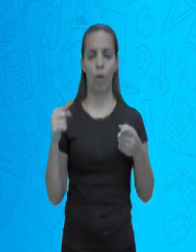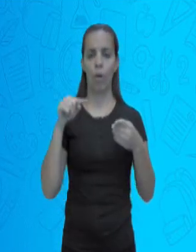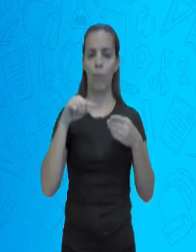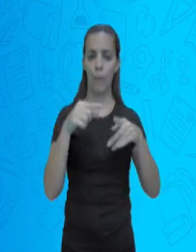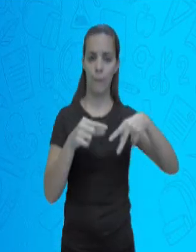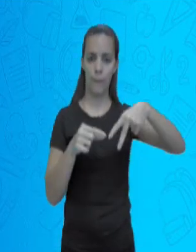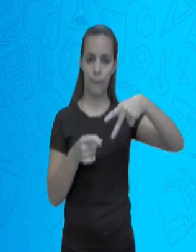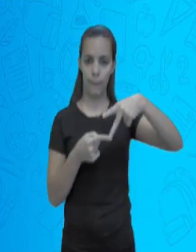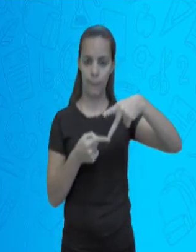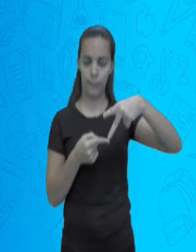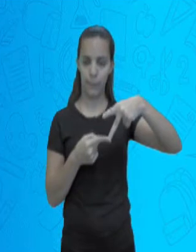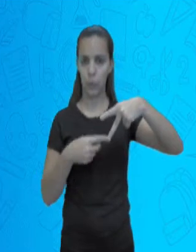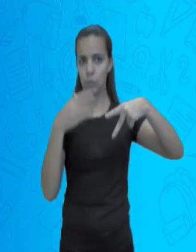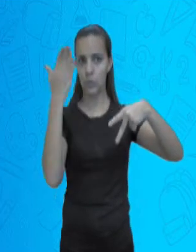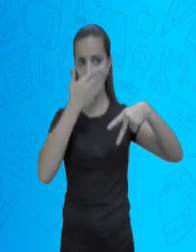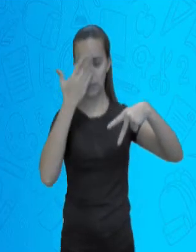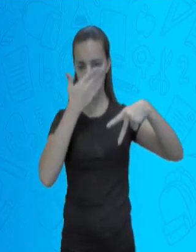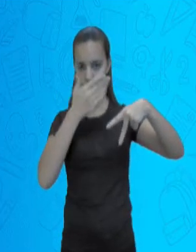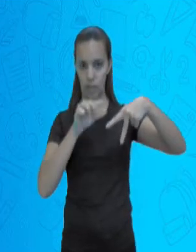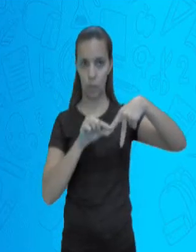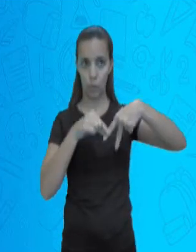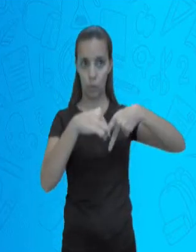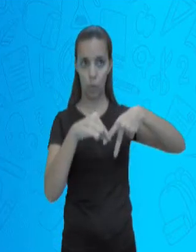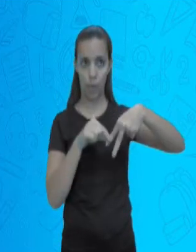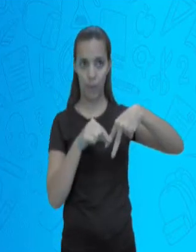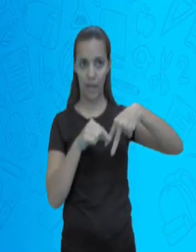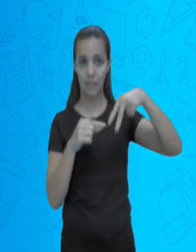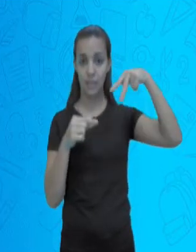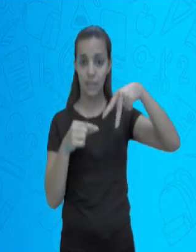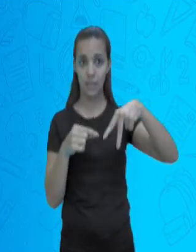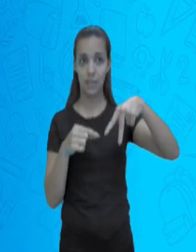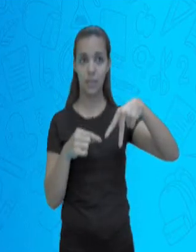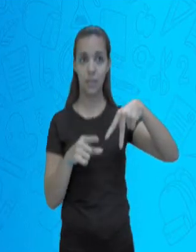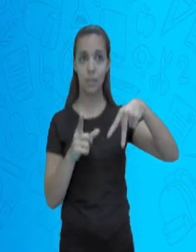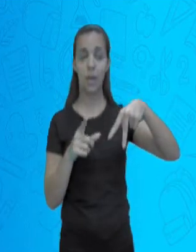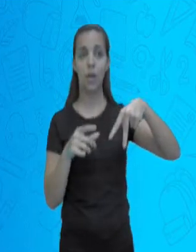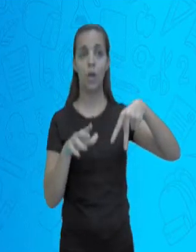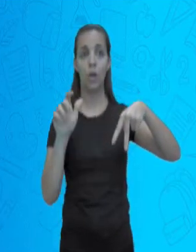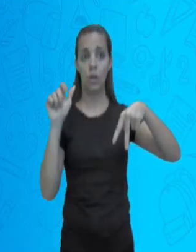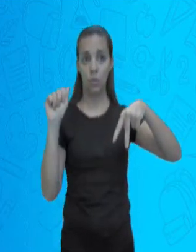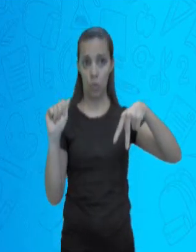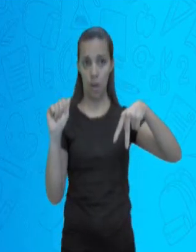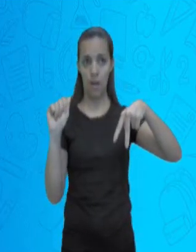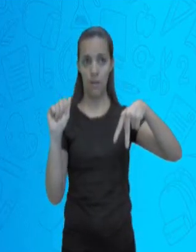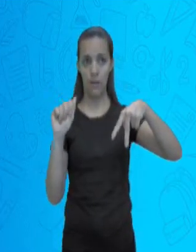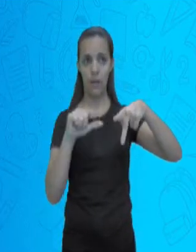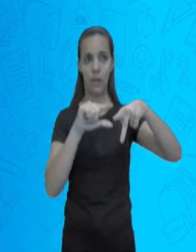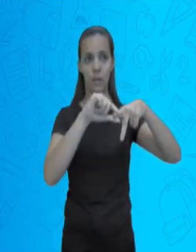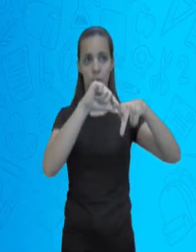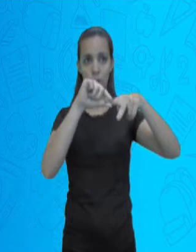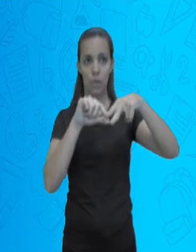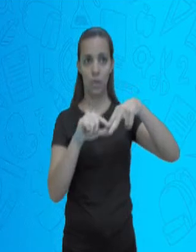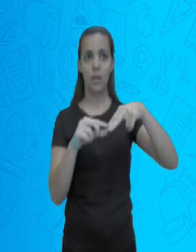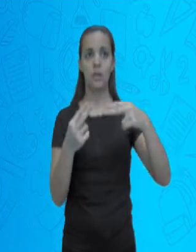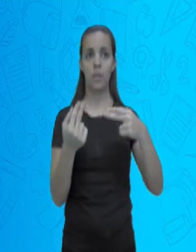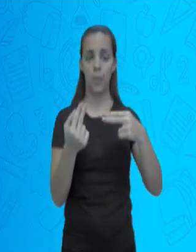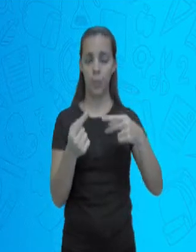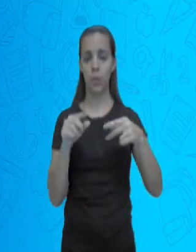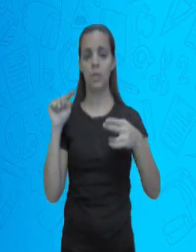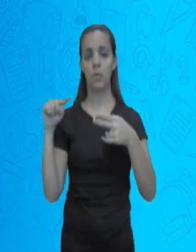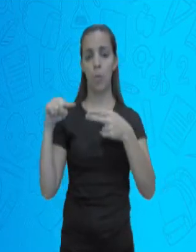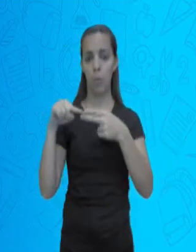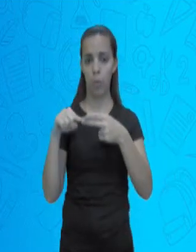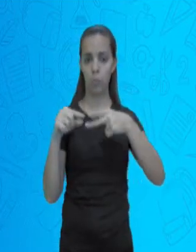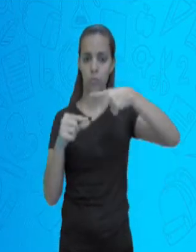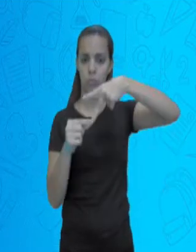compasso, eu vou posicionar no ponto A, traçar um arco. Depois, no ponto B, traçando outro arco, Aí só